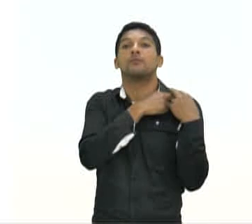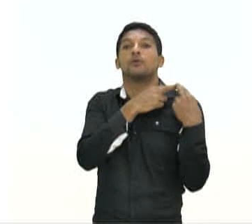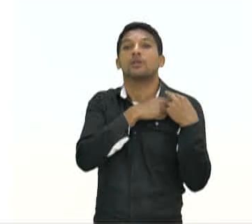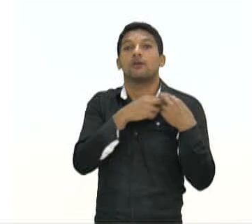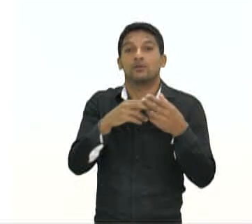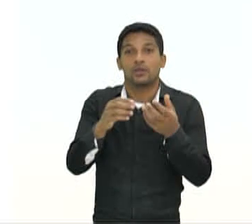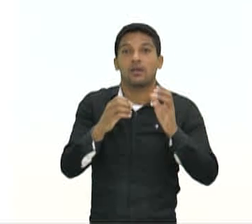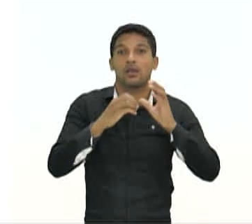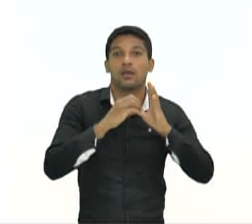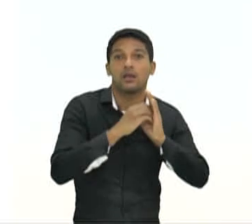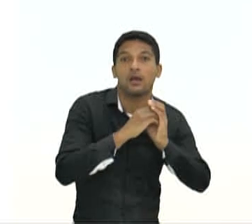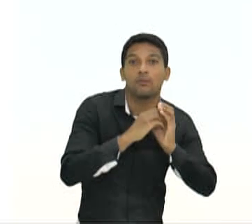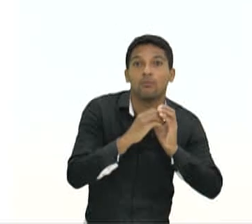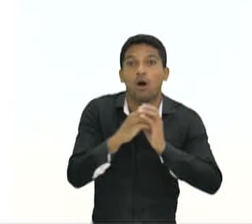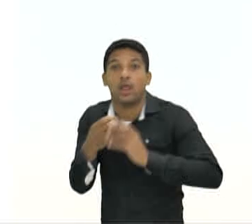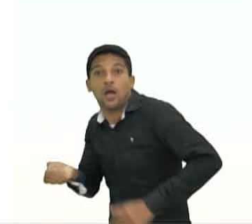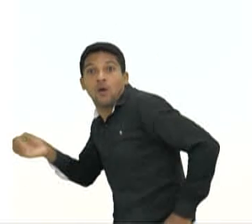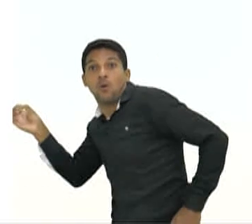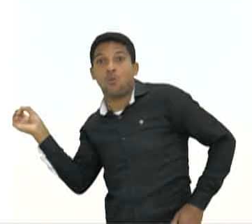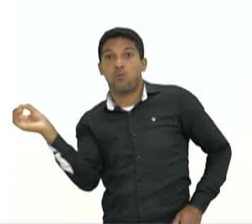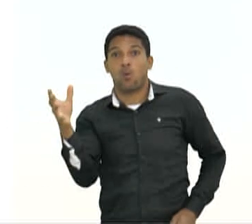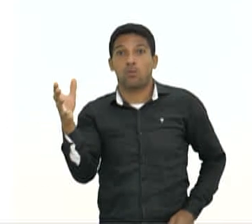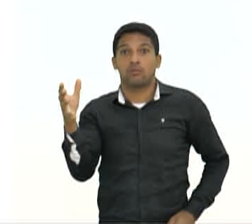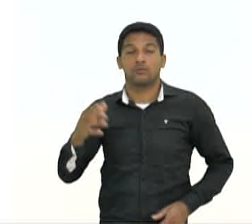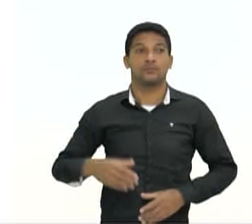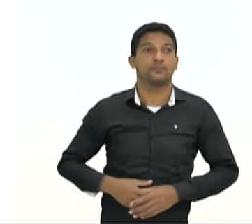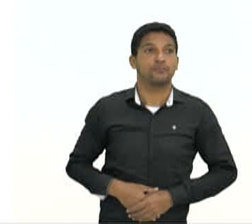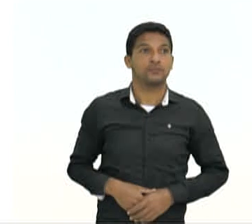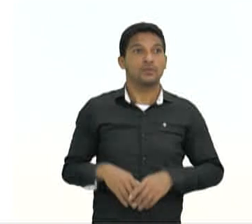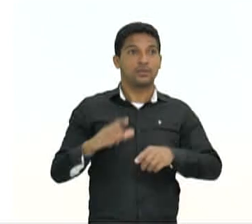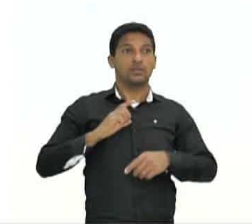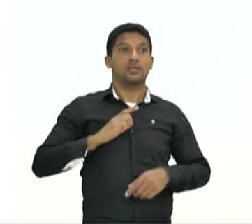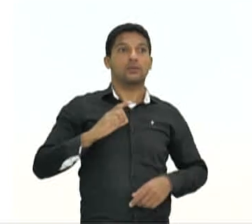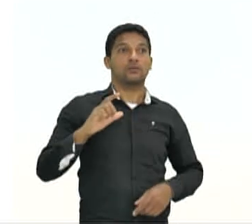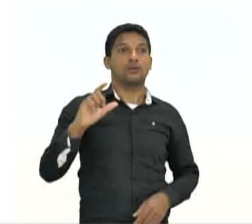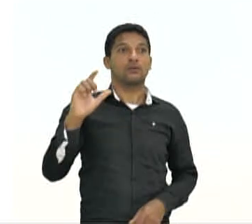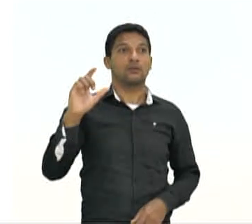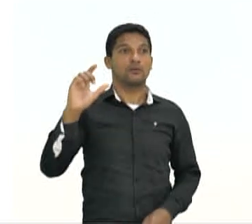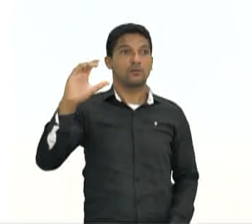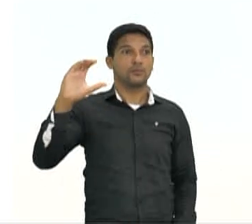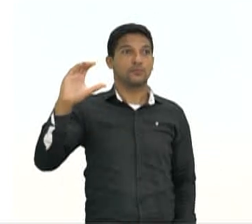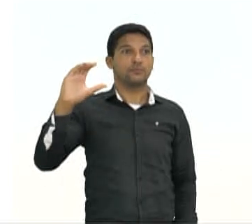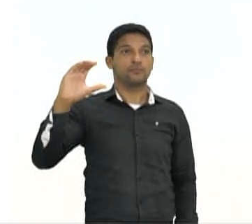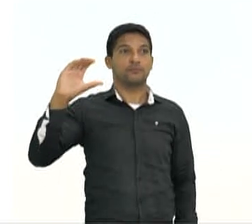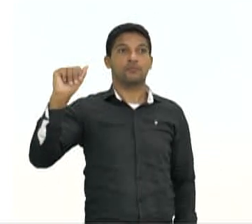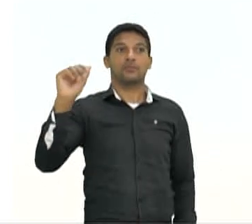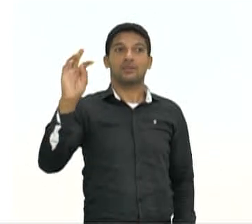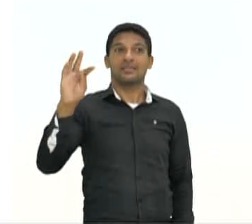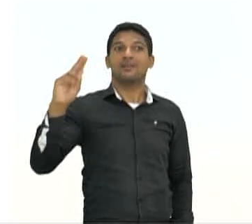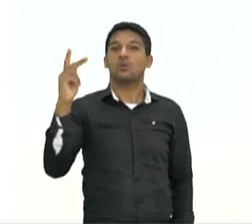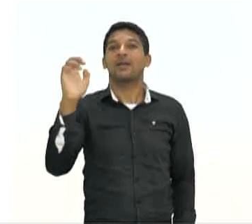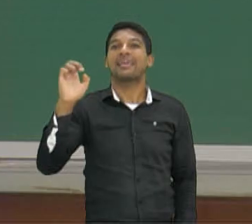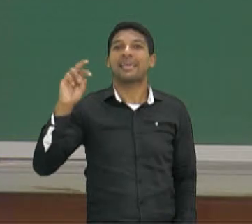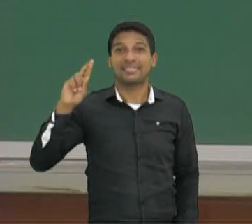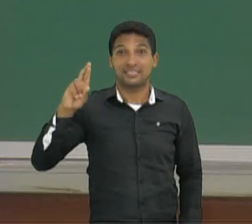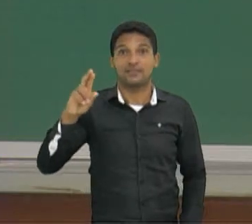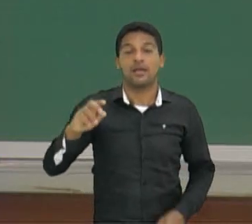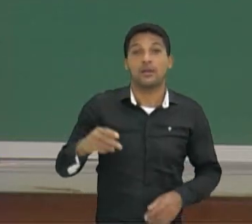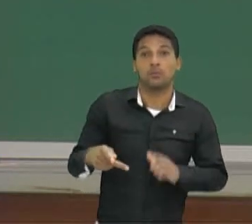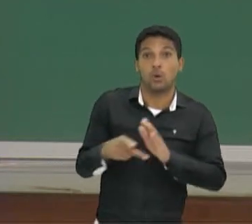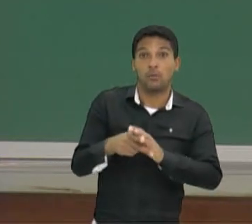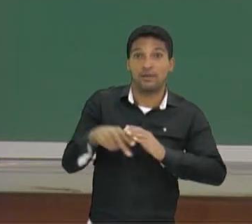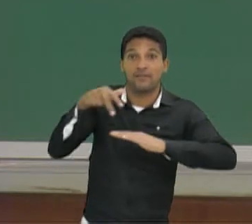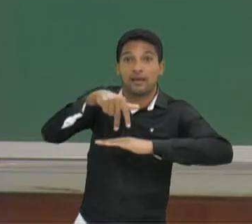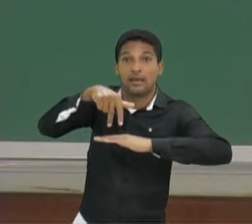ou receptor, né, responsável por recepcionar as bolas arremessadas pelo pitcher. Então, o catcher é aquele jogador que fica atrás do rebatedor,